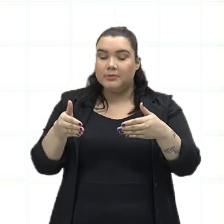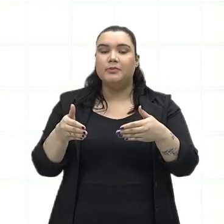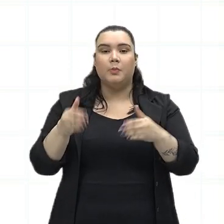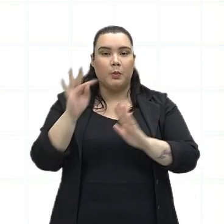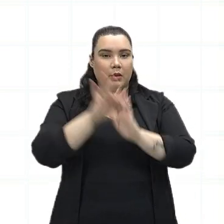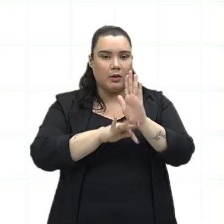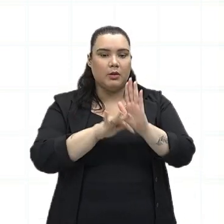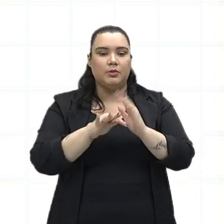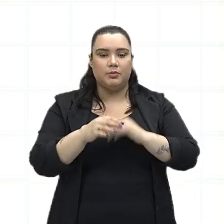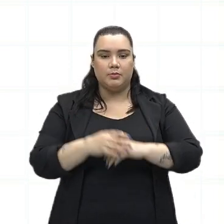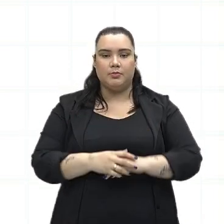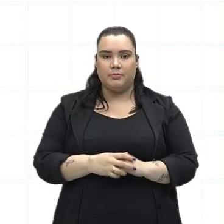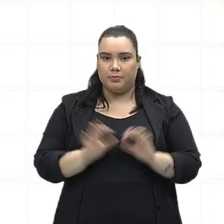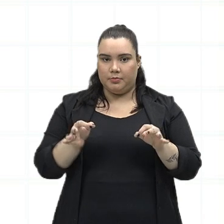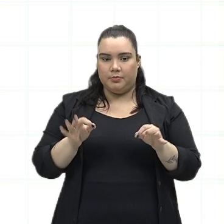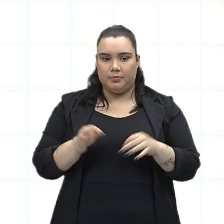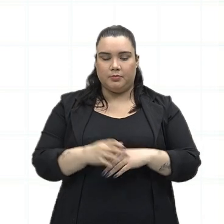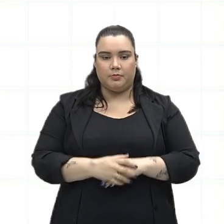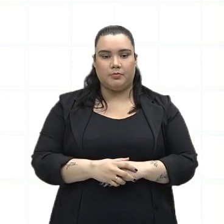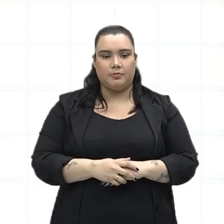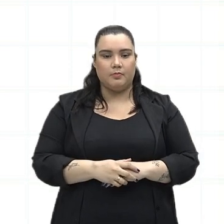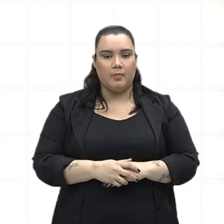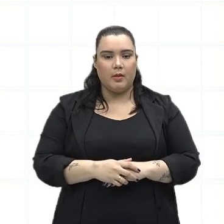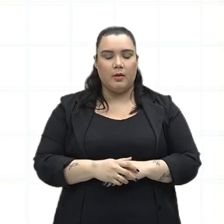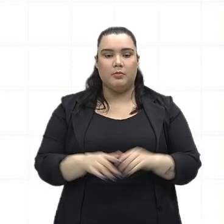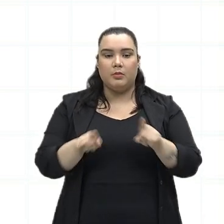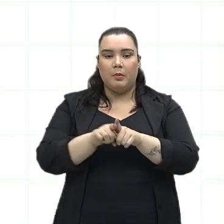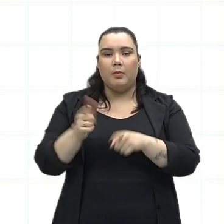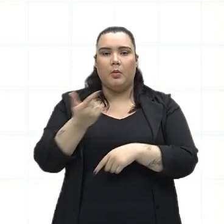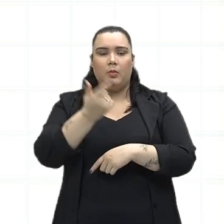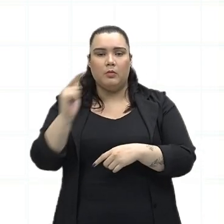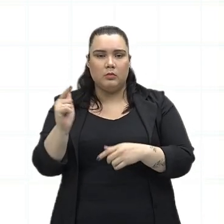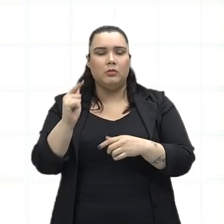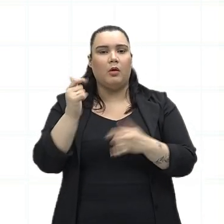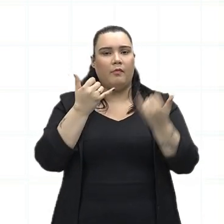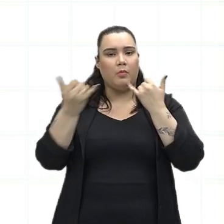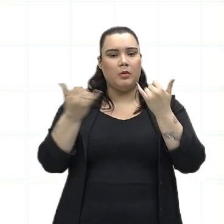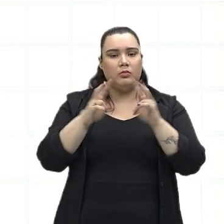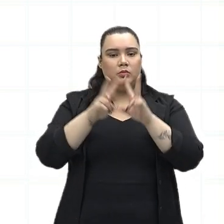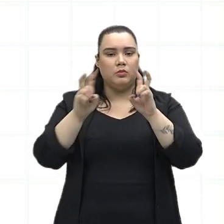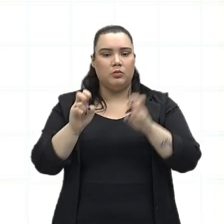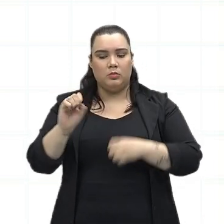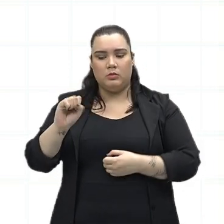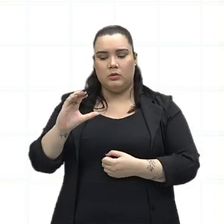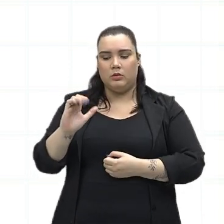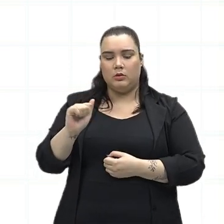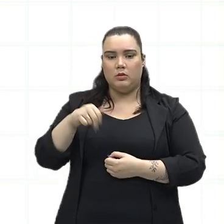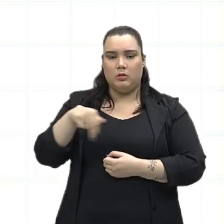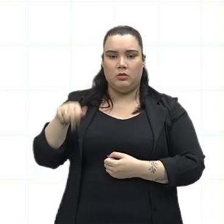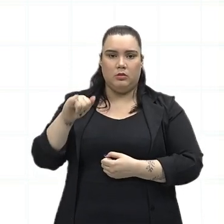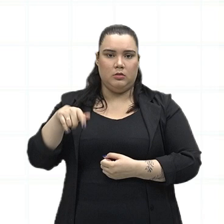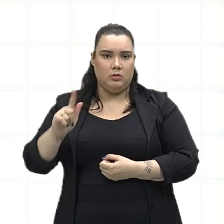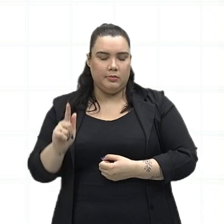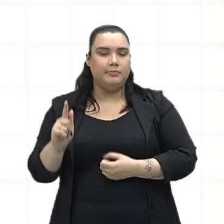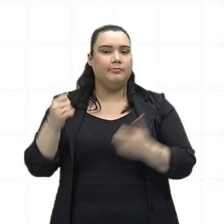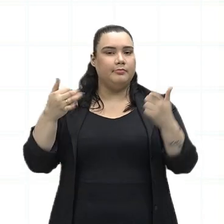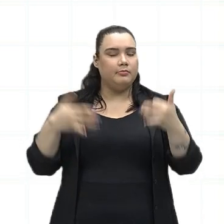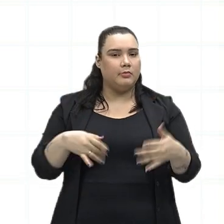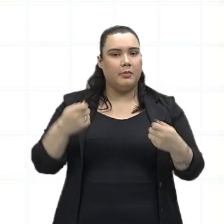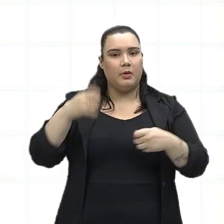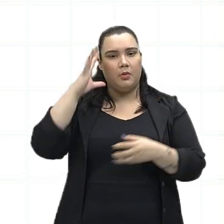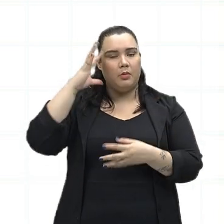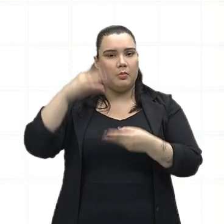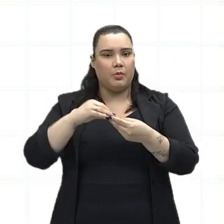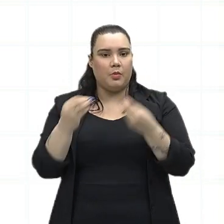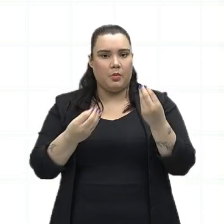um texto, certo? E mais sobre o scanning aqui. Vamos ver mais sobre o scanning. Vocês precisam compreender bem como é